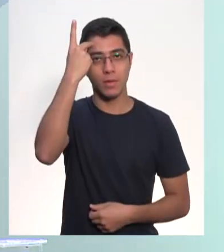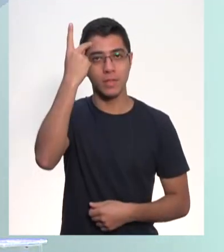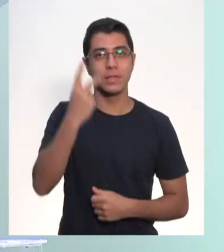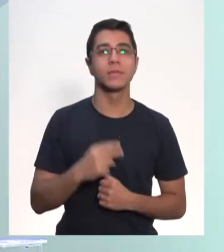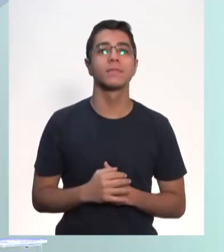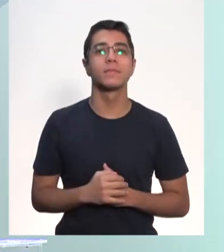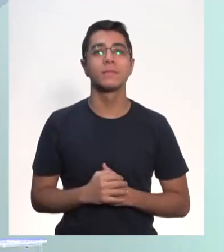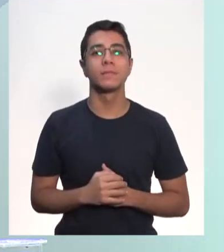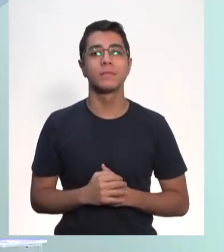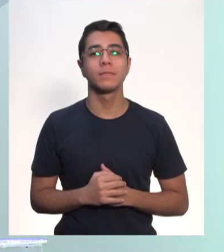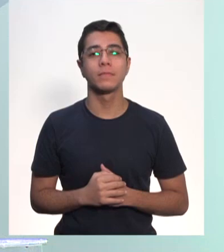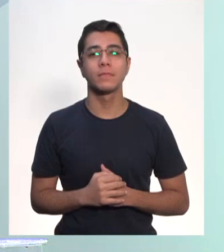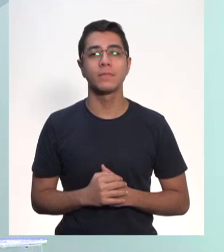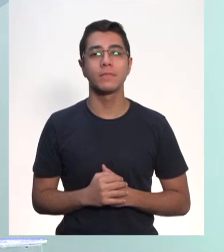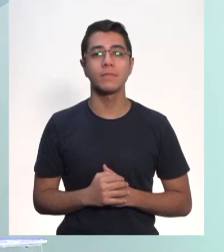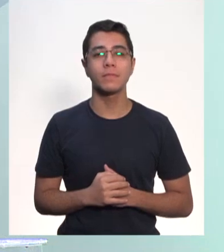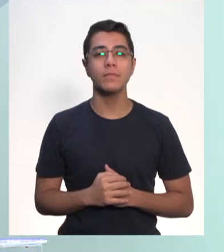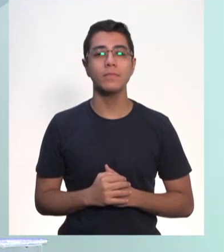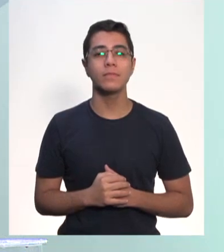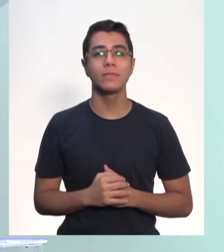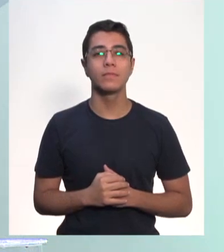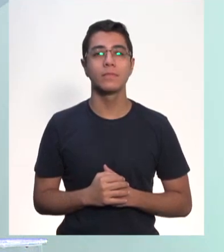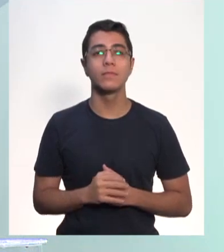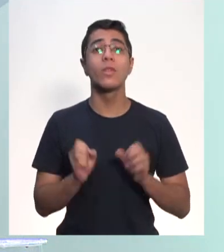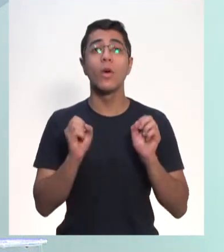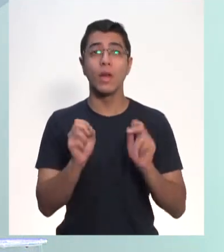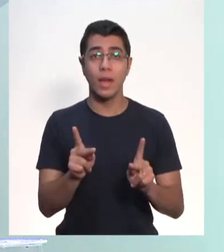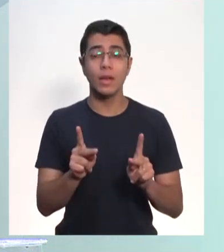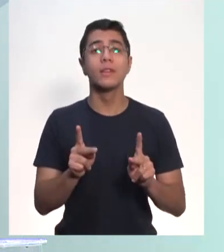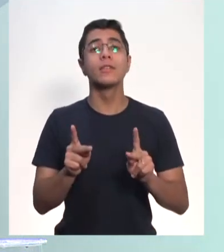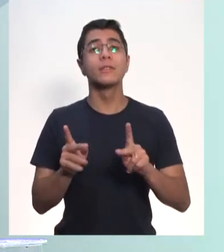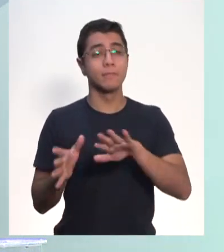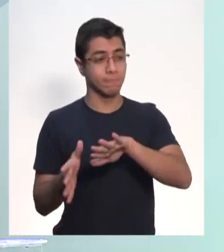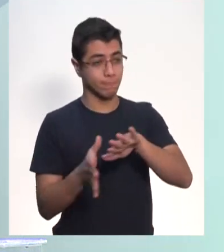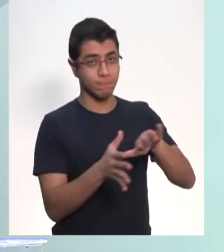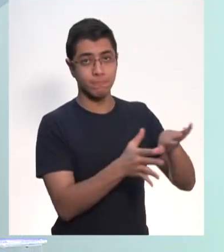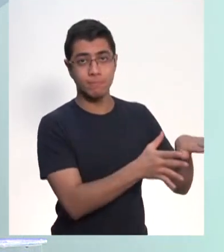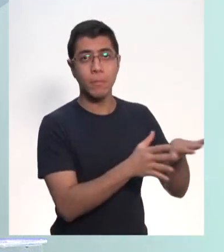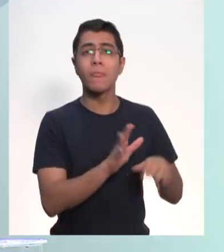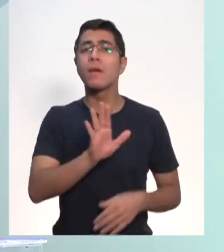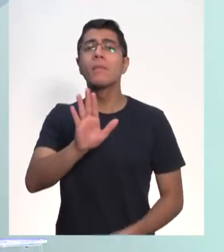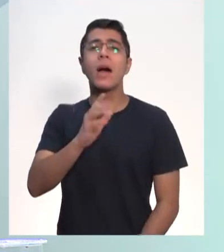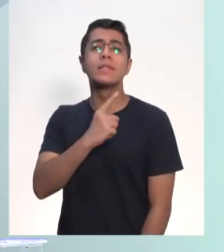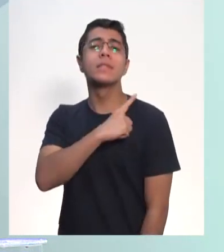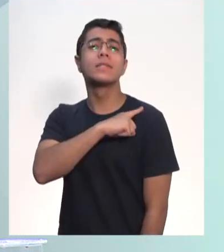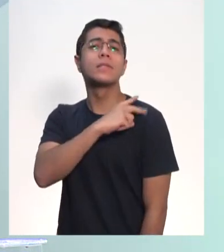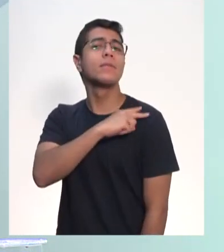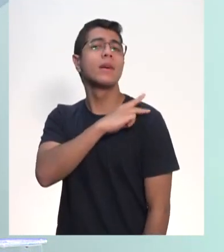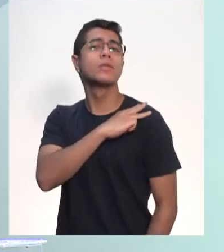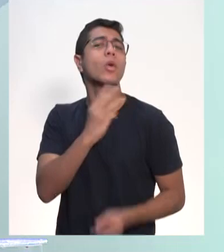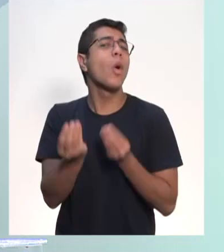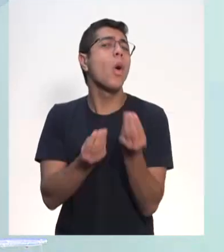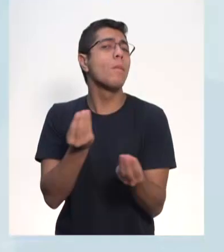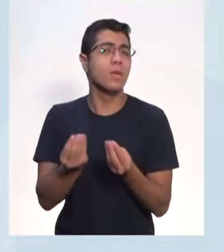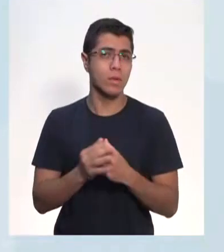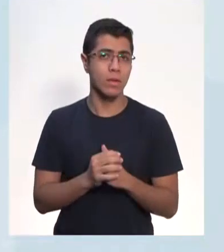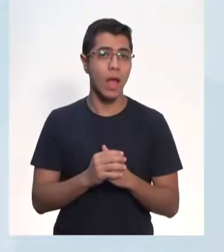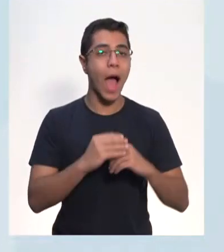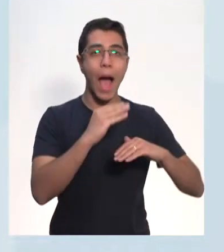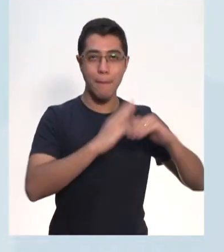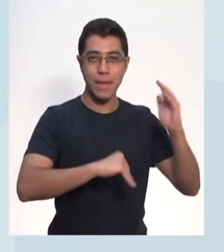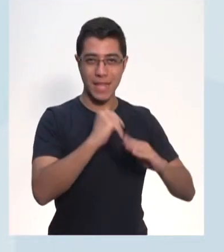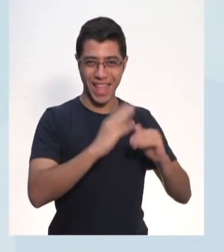Bom, vamos falar um pouquinho, então, para o ensino médio. Né? Então, para o ensino médio, como é que essas habilidades foram escolhidas?